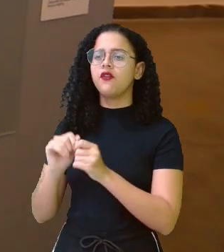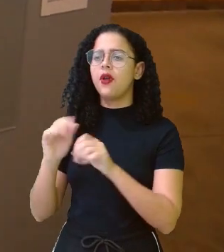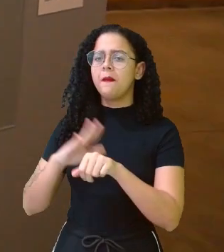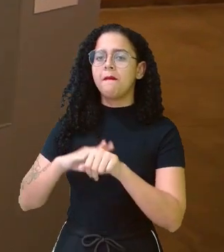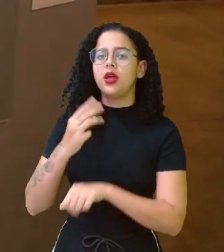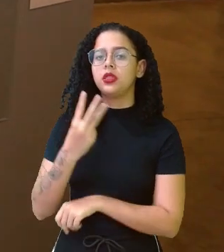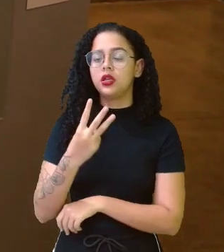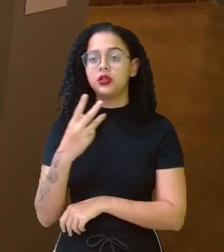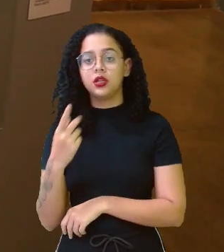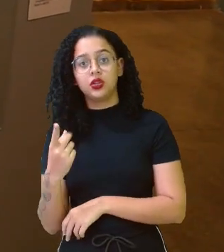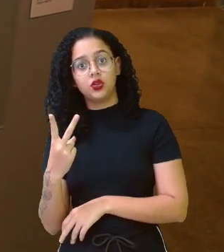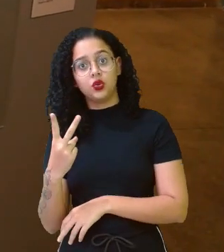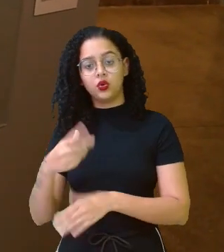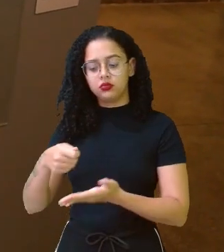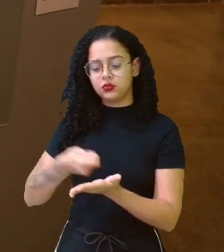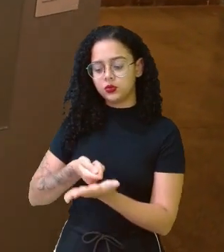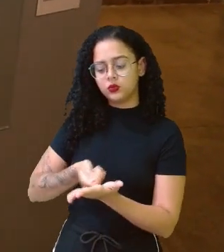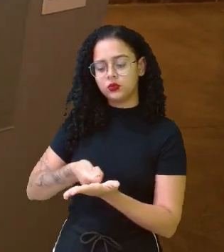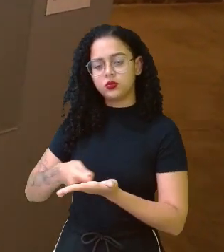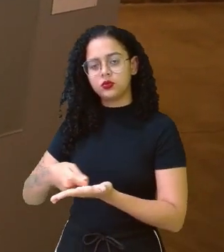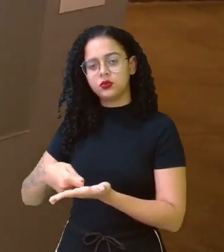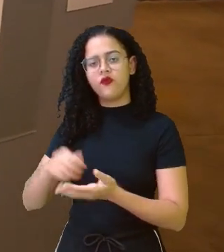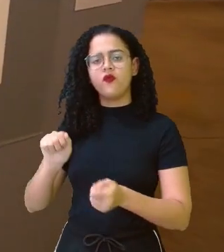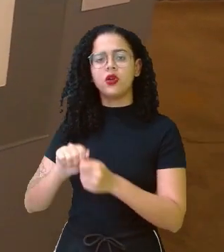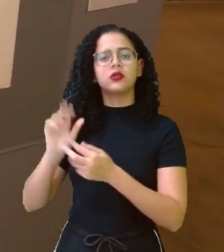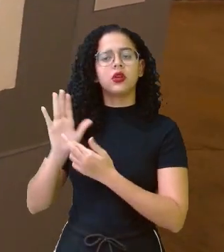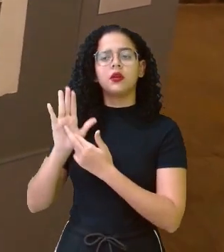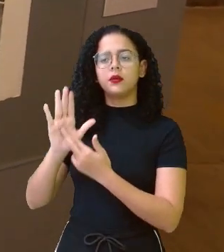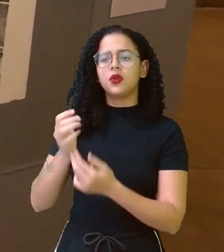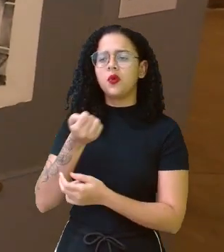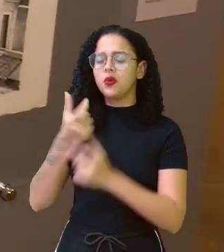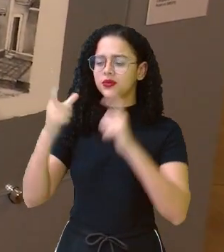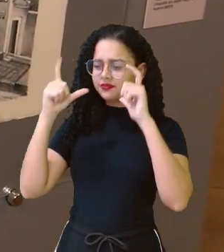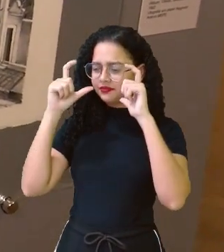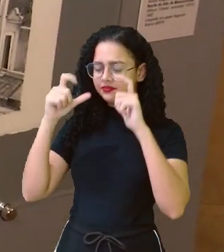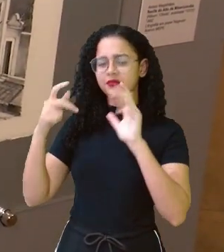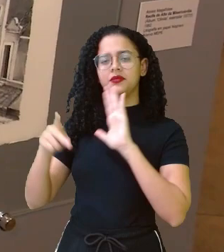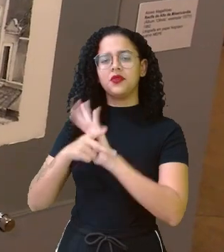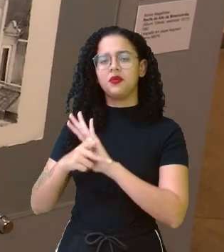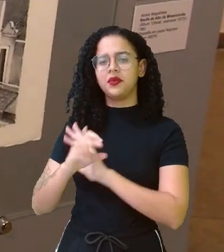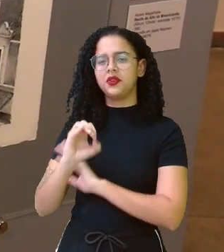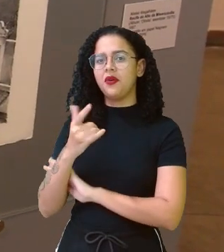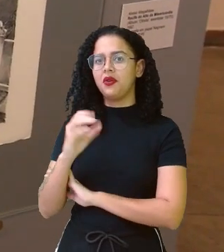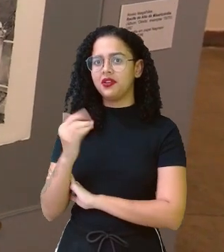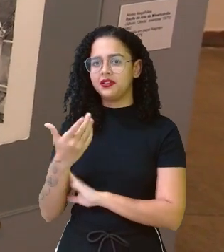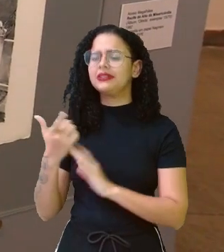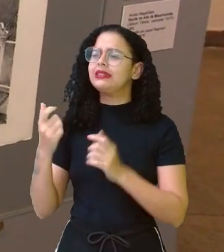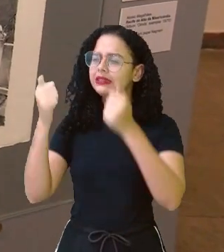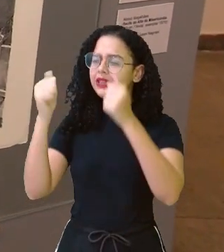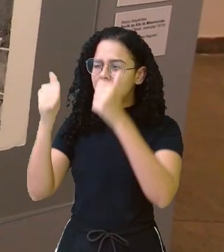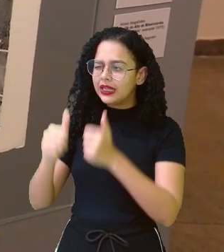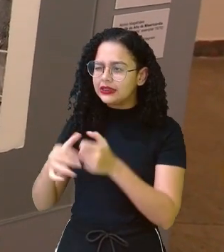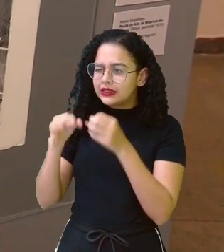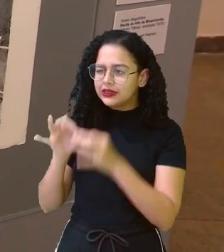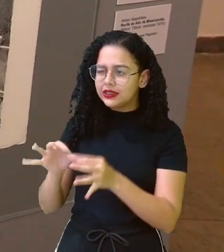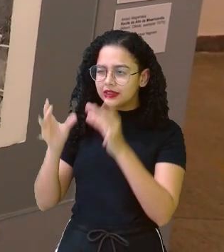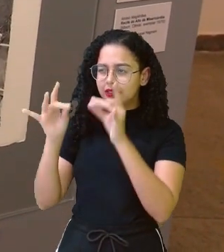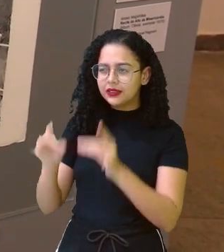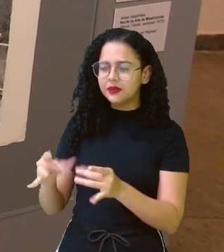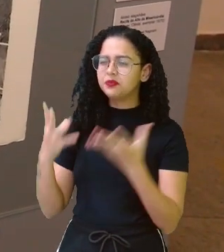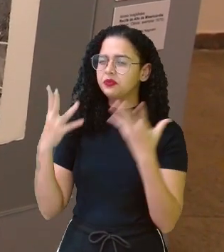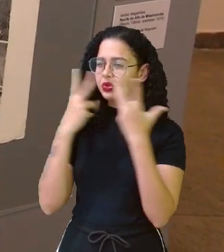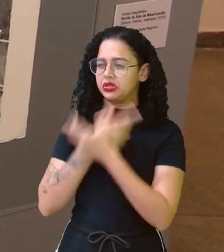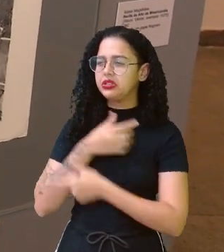32 litos, fazendo a representação quase que fotográfica de Olinda, né? Se a gente analisar bem direitinho, muito trabalho, bonito.